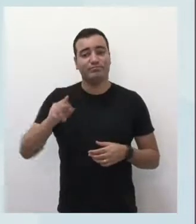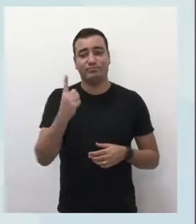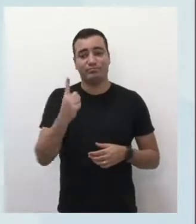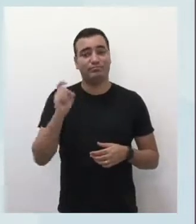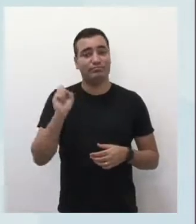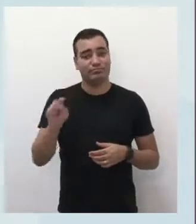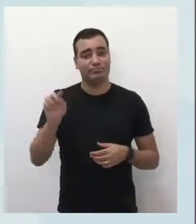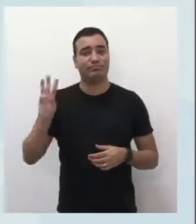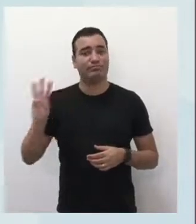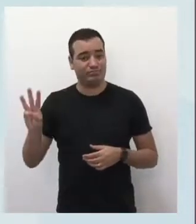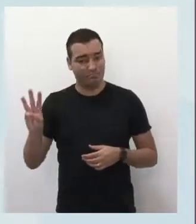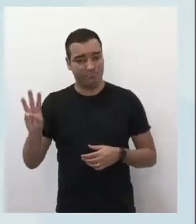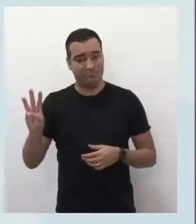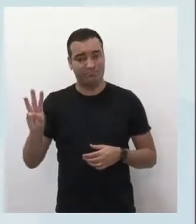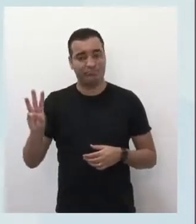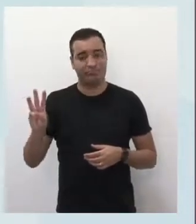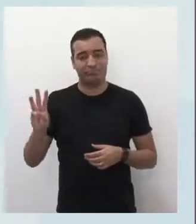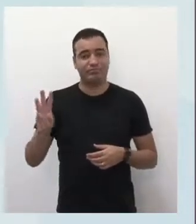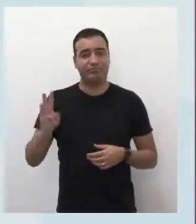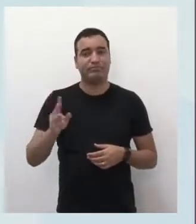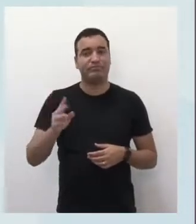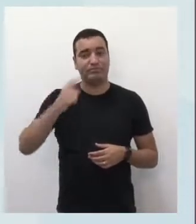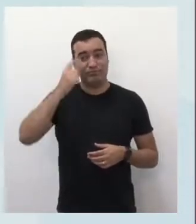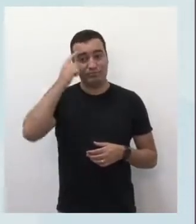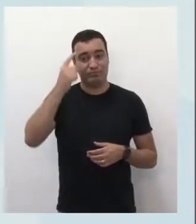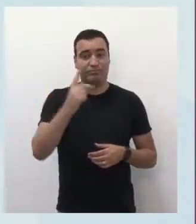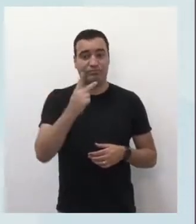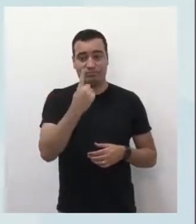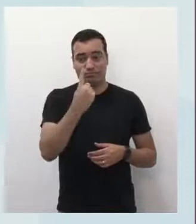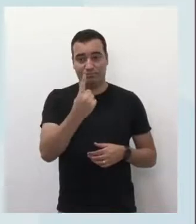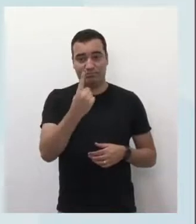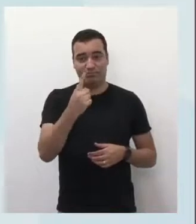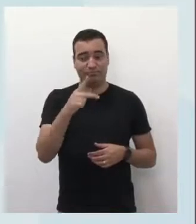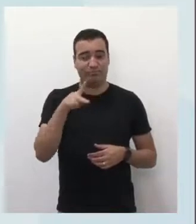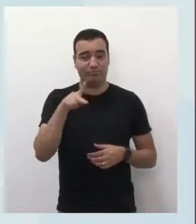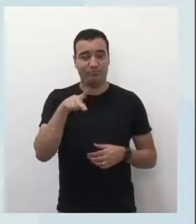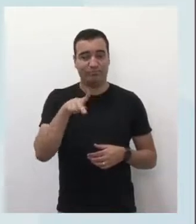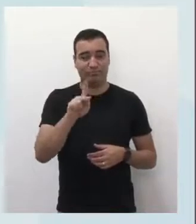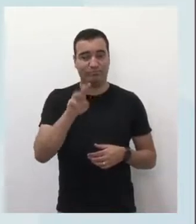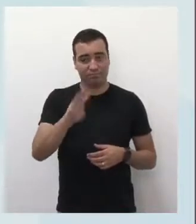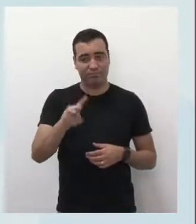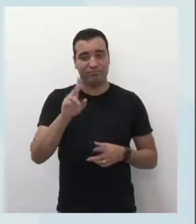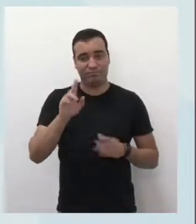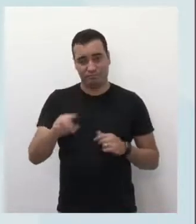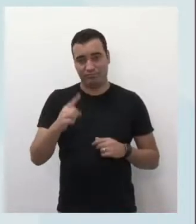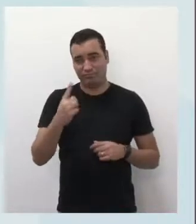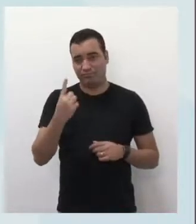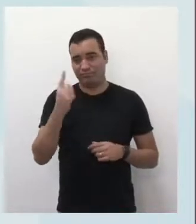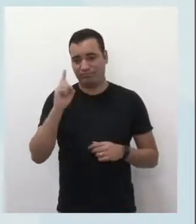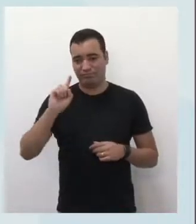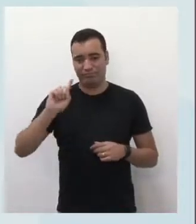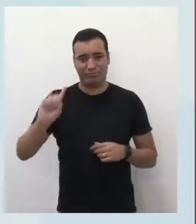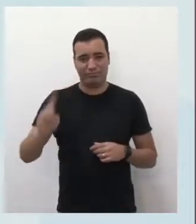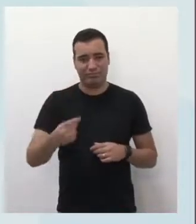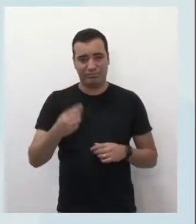1000 watts, lembrando que 1 kW é 1000 watts.